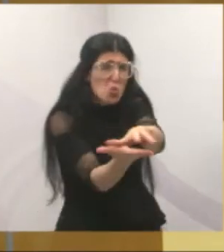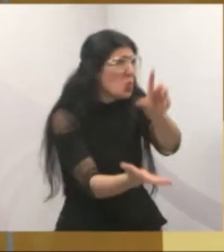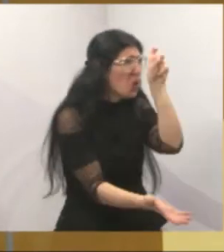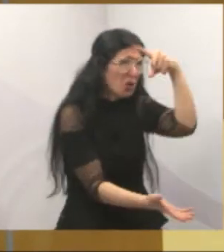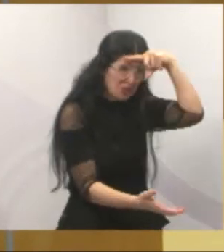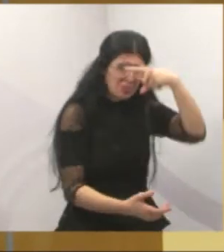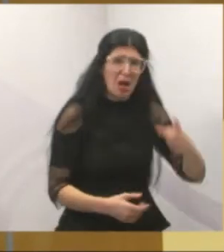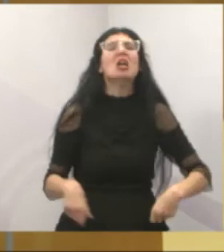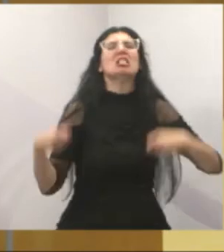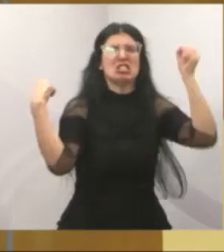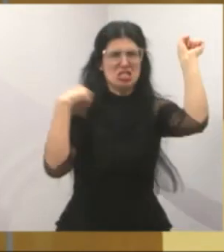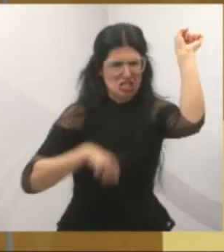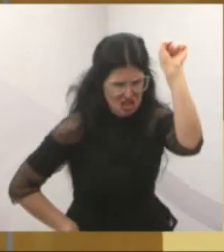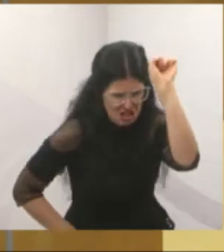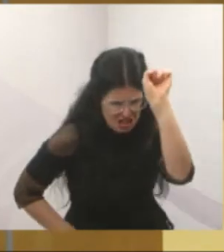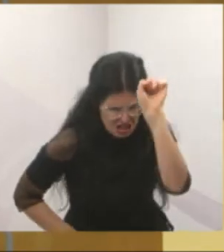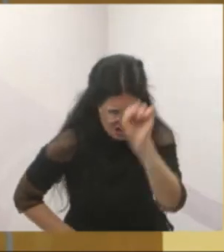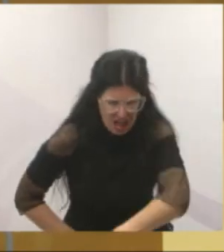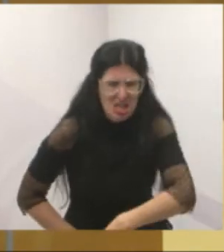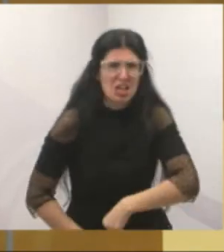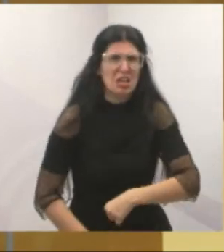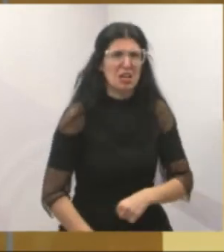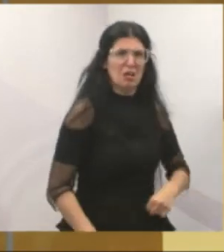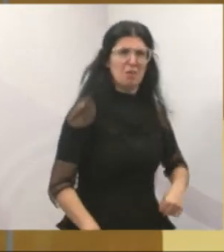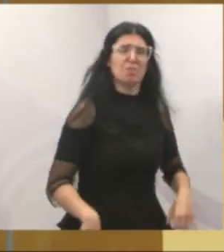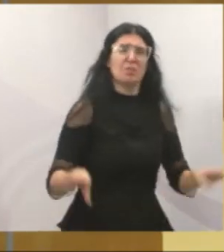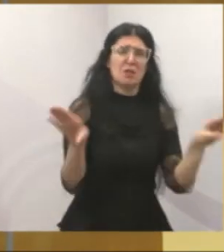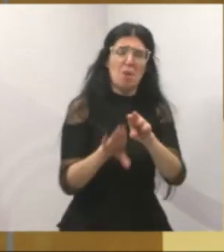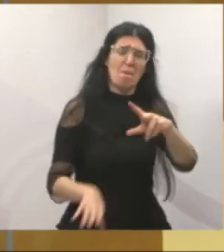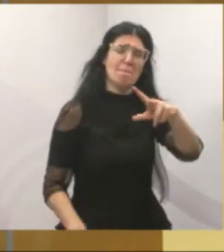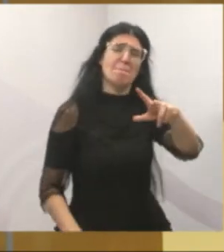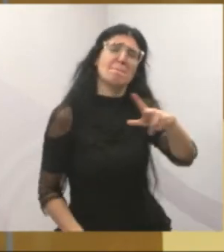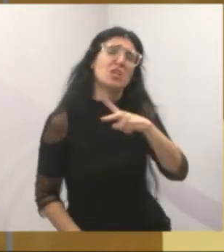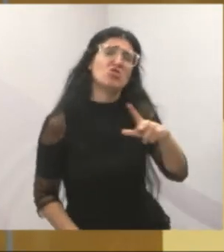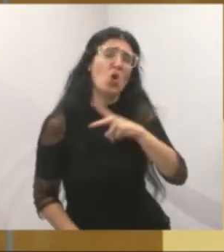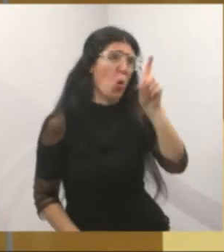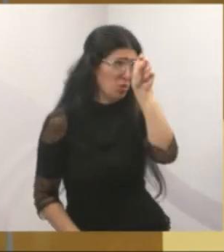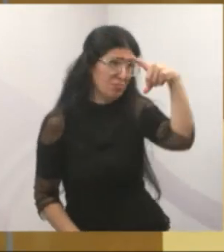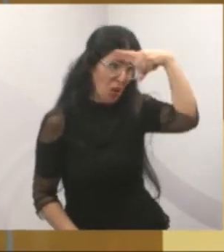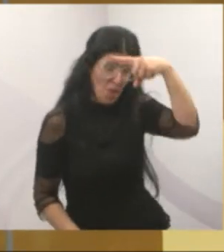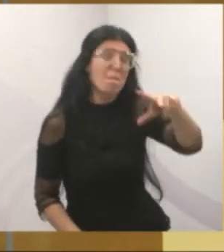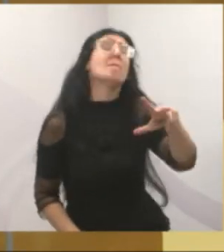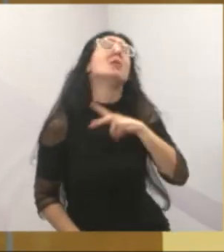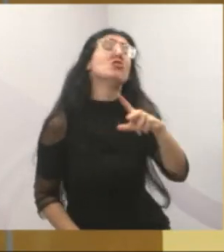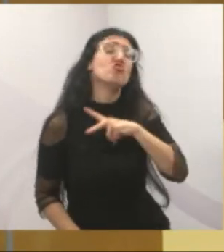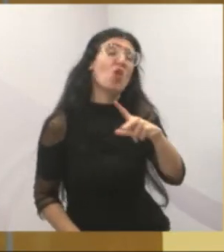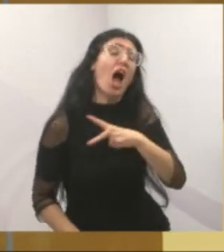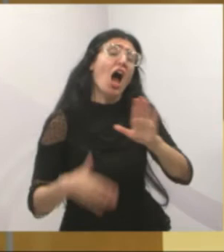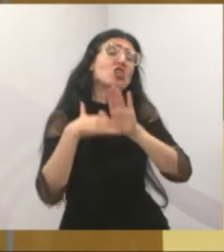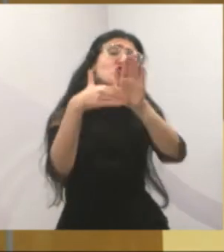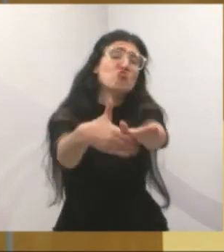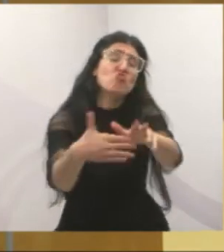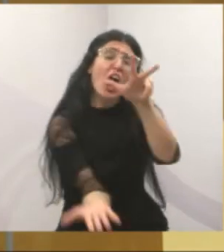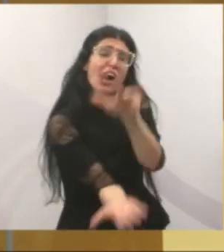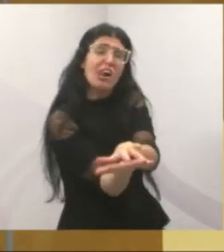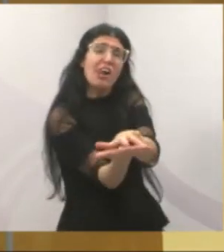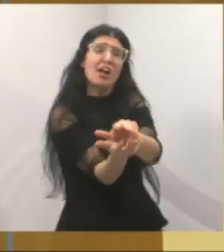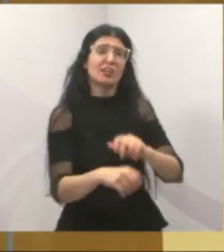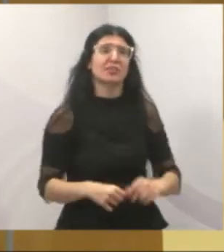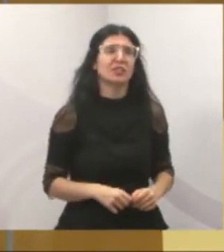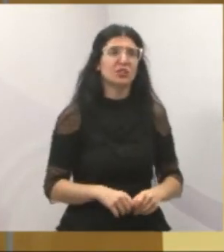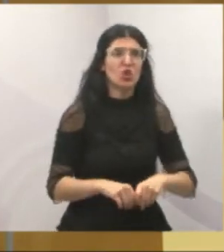sim recorrer à rede pública de saúde privada. E aí sim, esse dinheiro que está sendo transferido para o